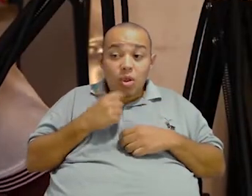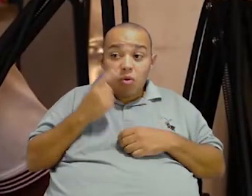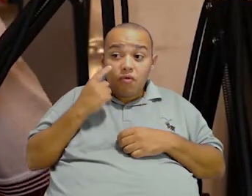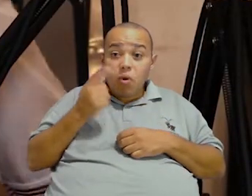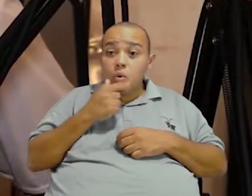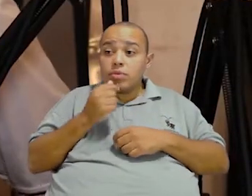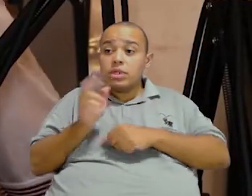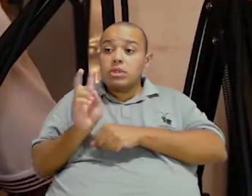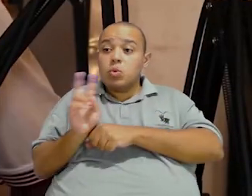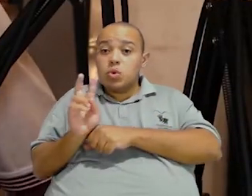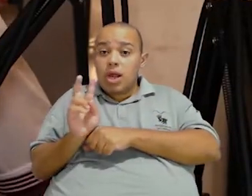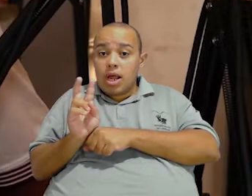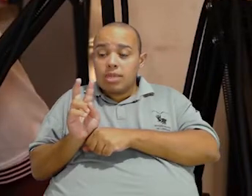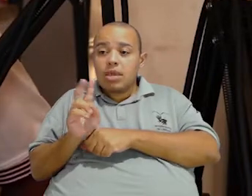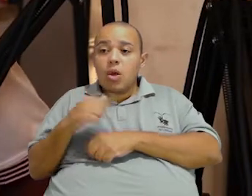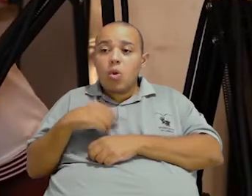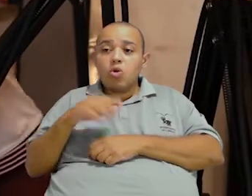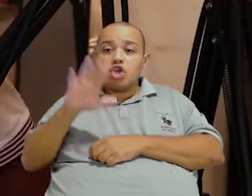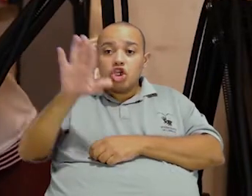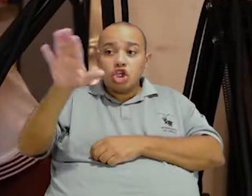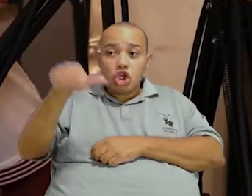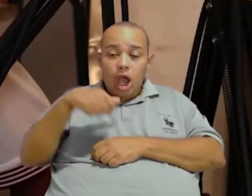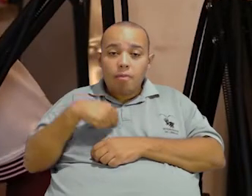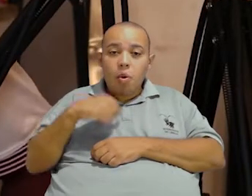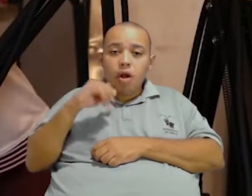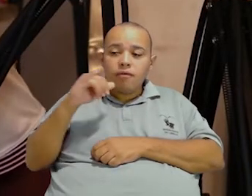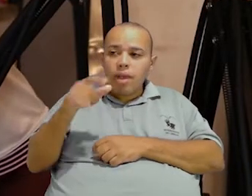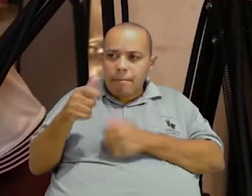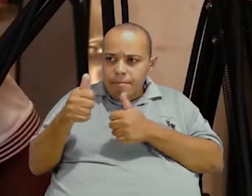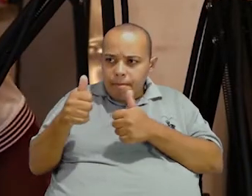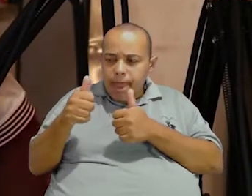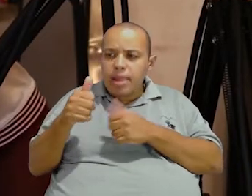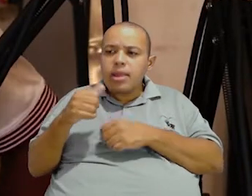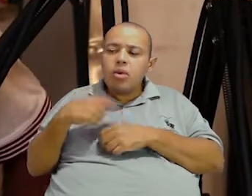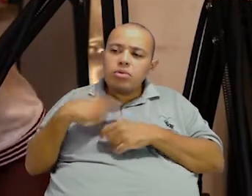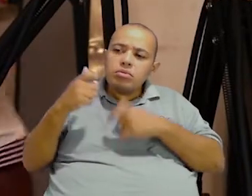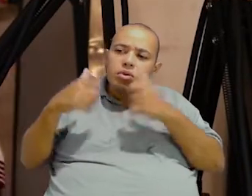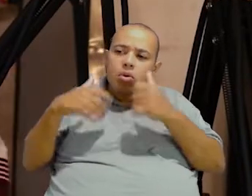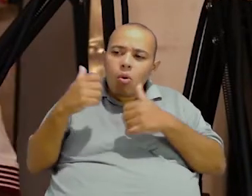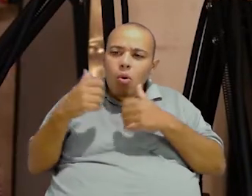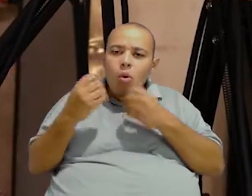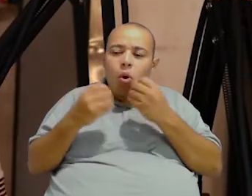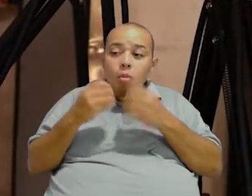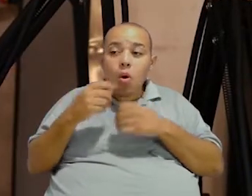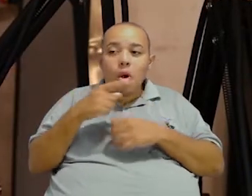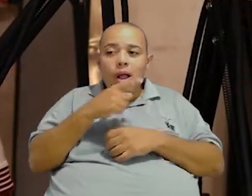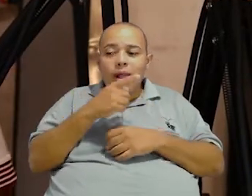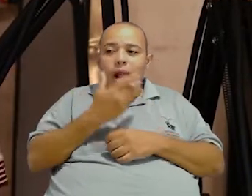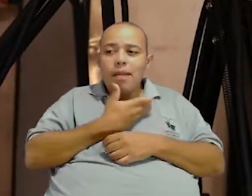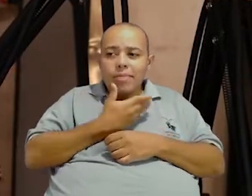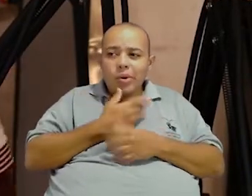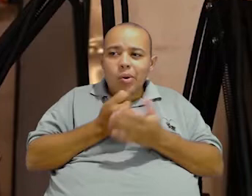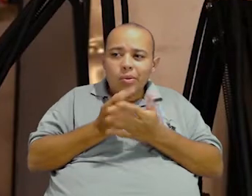tinha um segurança lá da loja, falei, meu amigo, beleza, beleza. Rapaz, é o seguinte, expliquei o negócio do Amigo